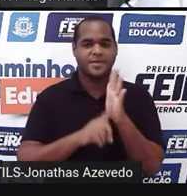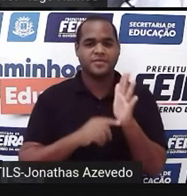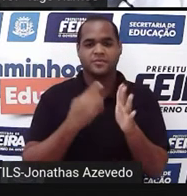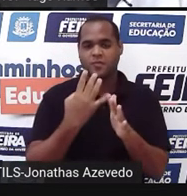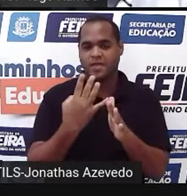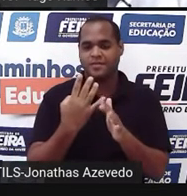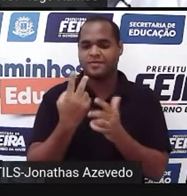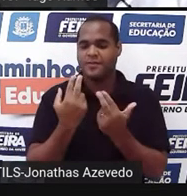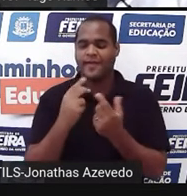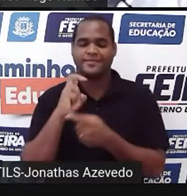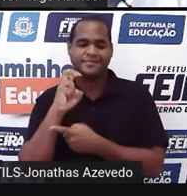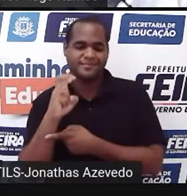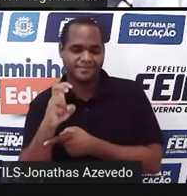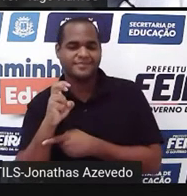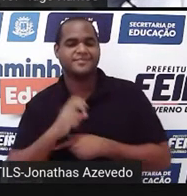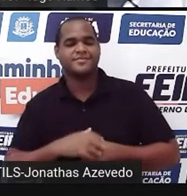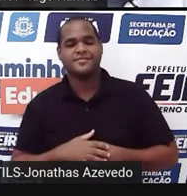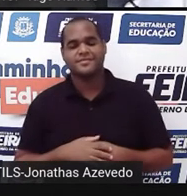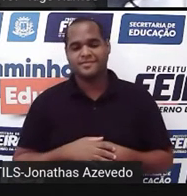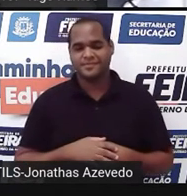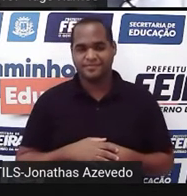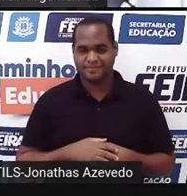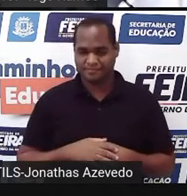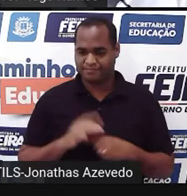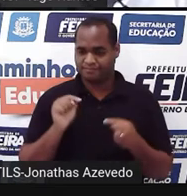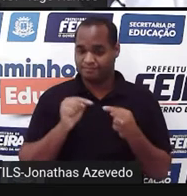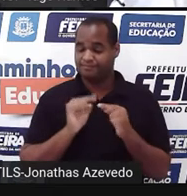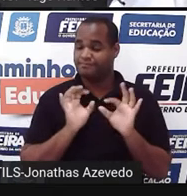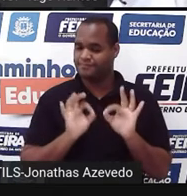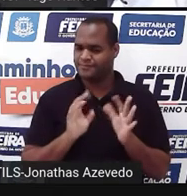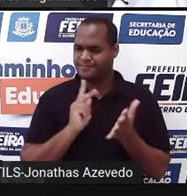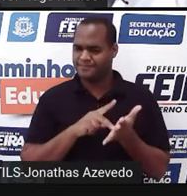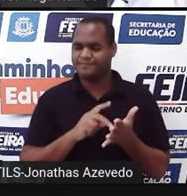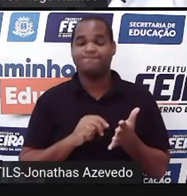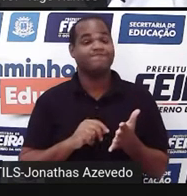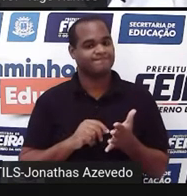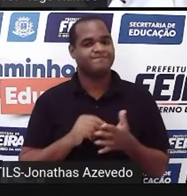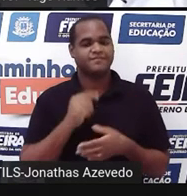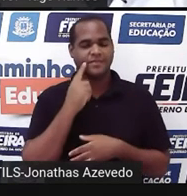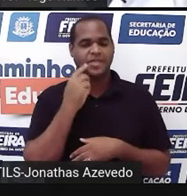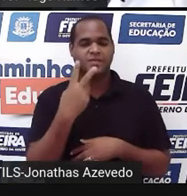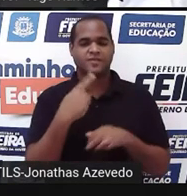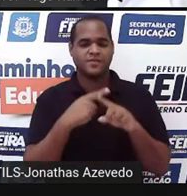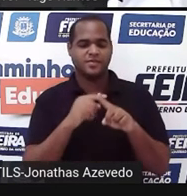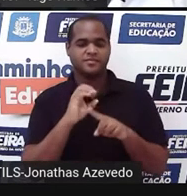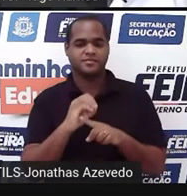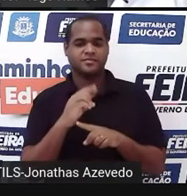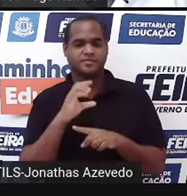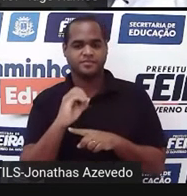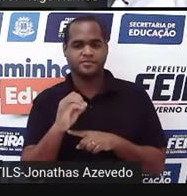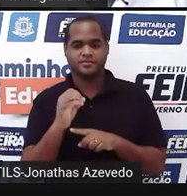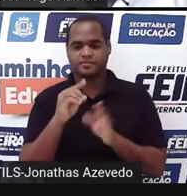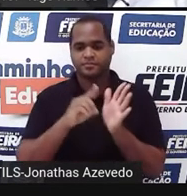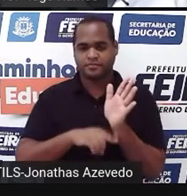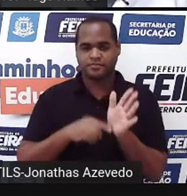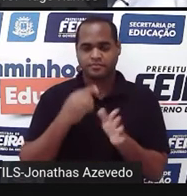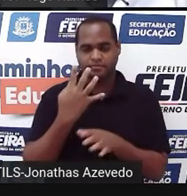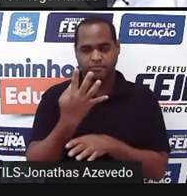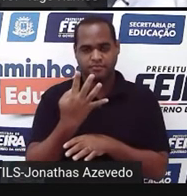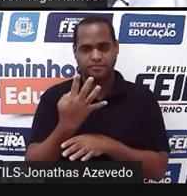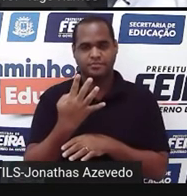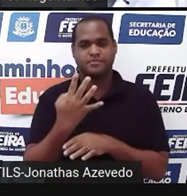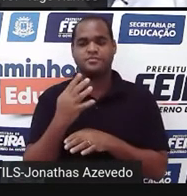y é quatro isso vai ter que dar cinco se for verdade duas vezes é 00 -